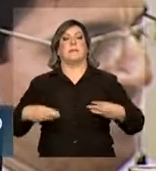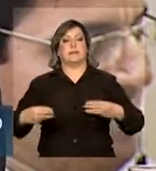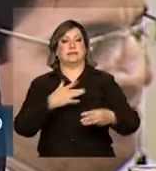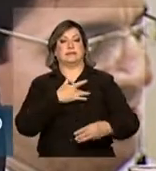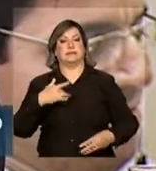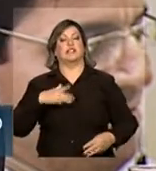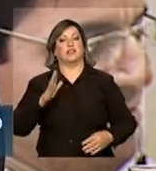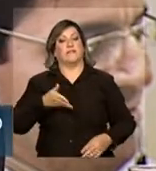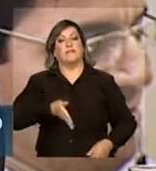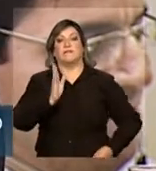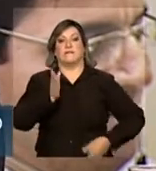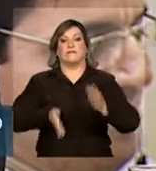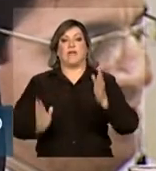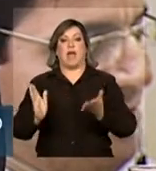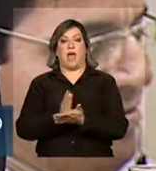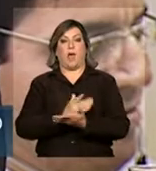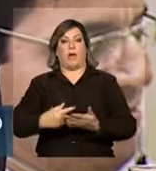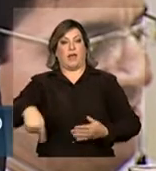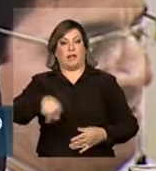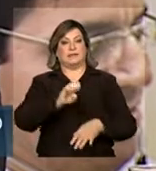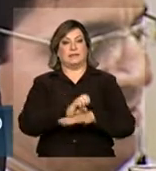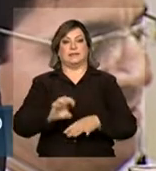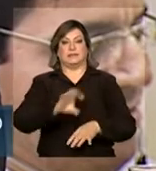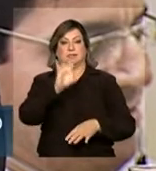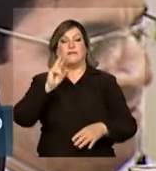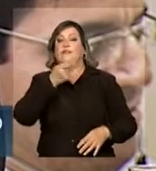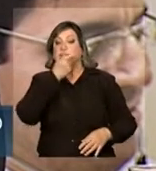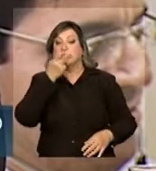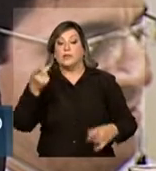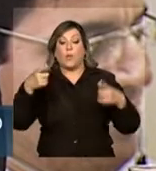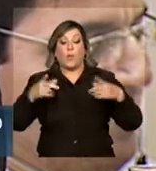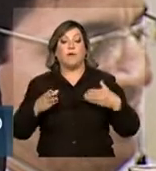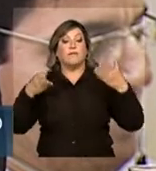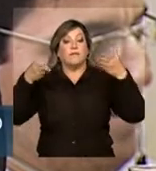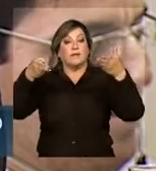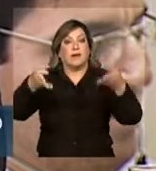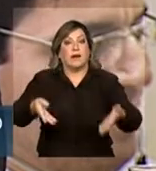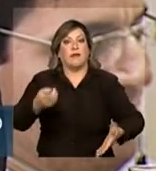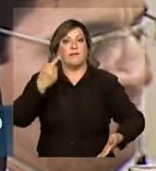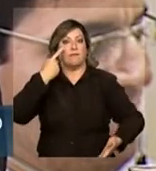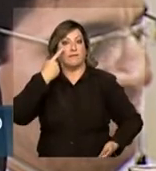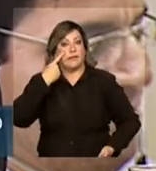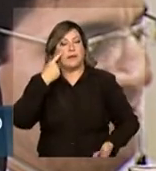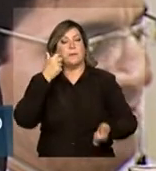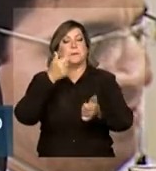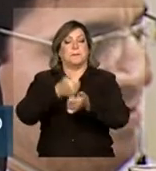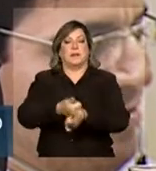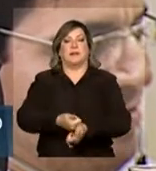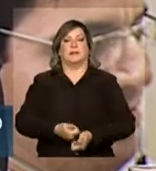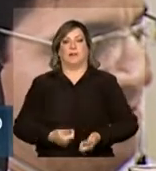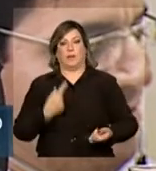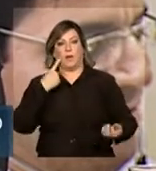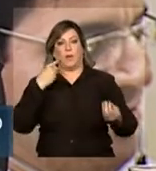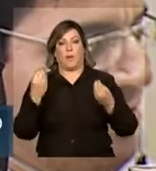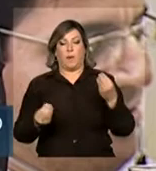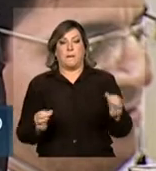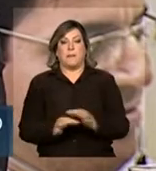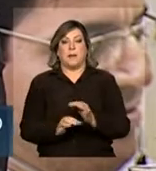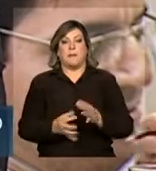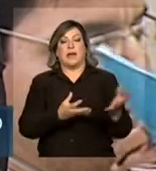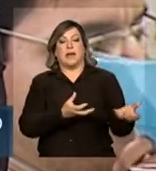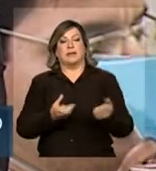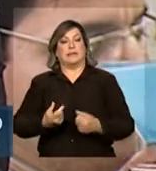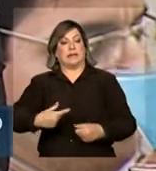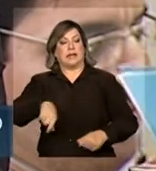para alguns desses estados inclusive vai fazer visita em loco e do acompanhamento da estrutura para preparar a recepção